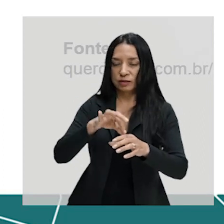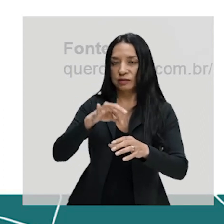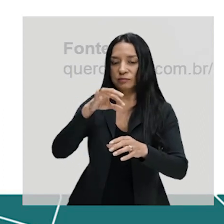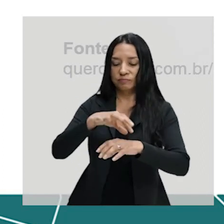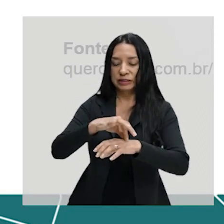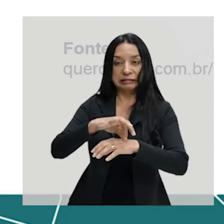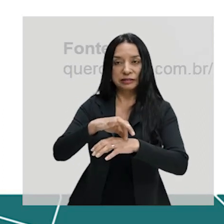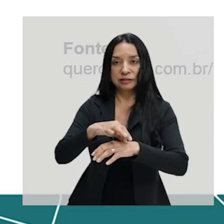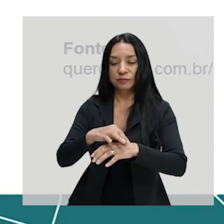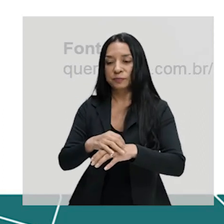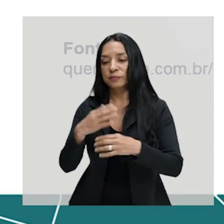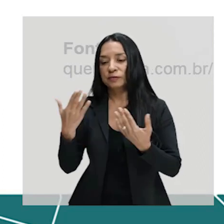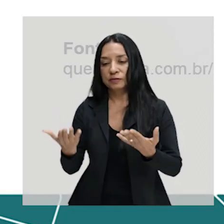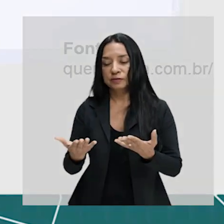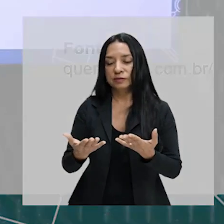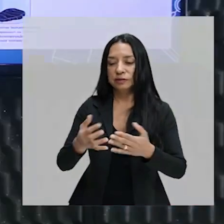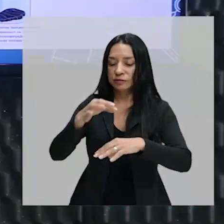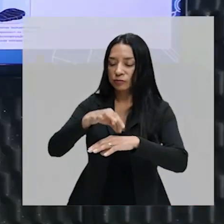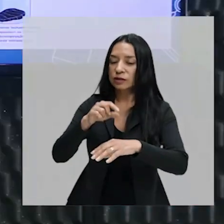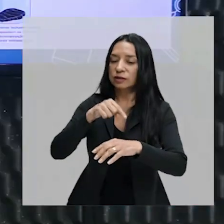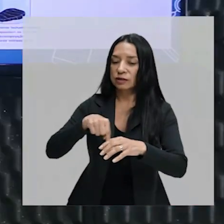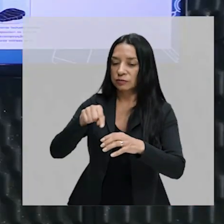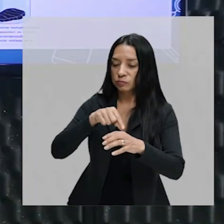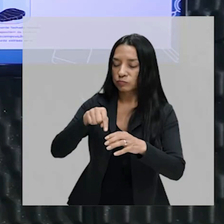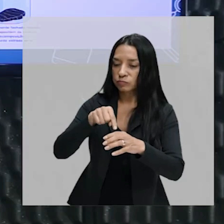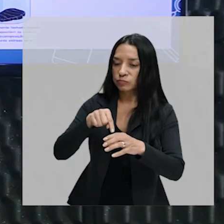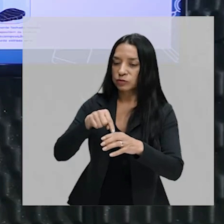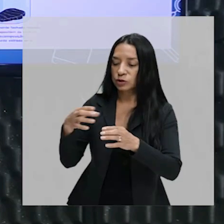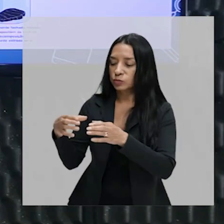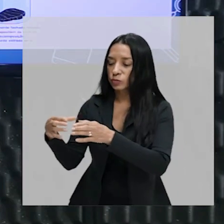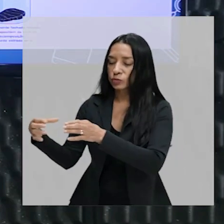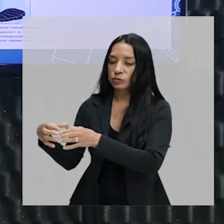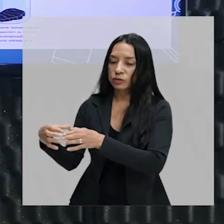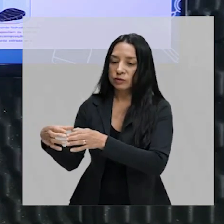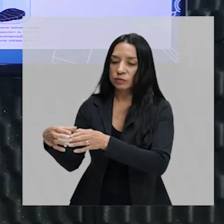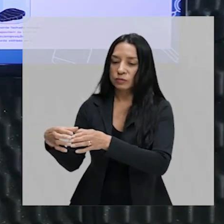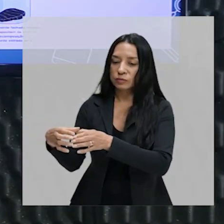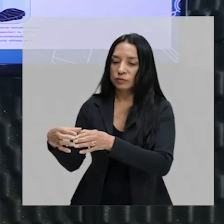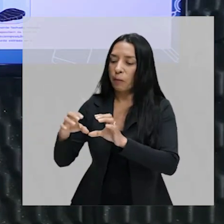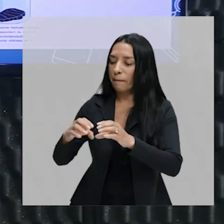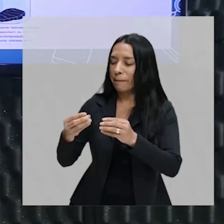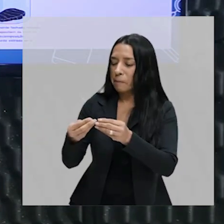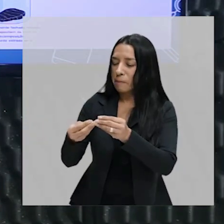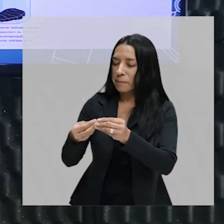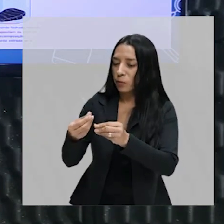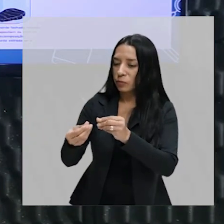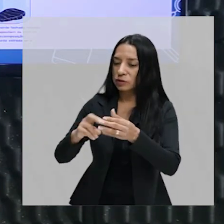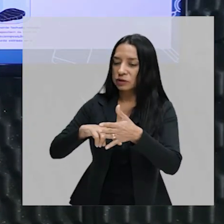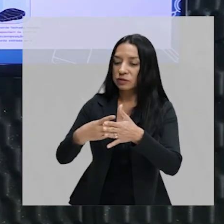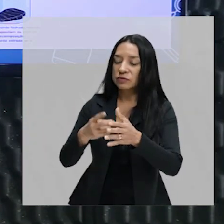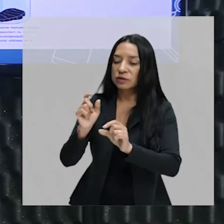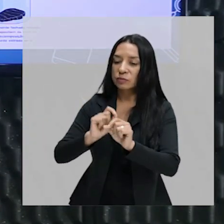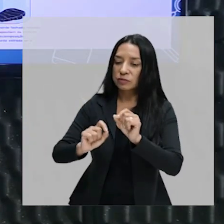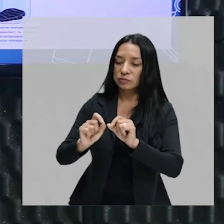mas mesmo assim os pedaços de carne que estavam presentes nesses dois frascos aqui estavam podres significa dizer